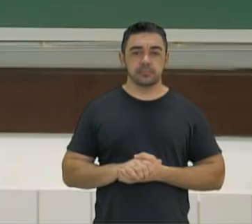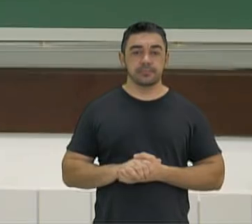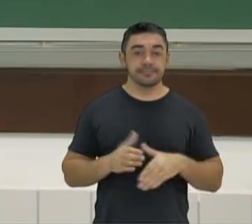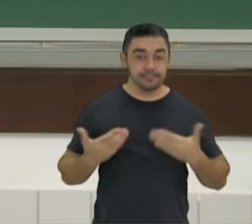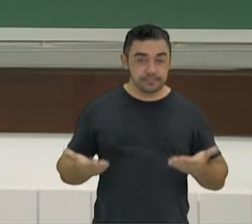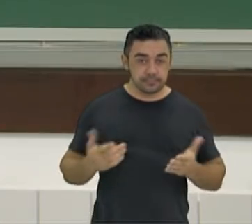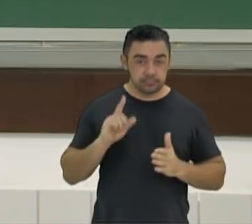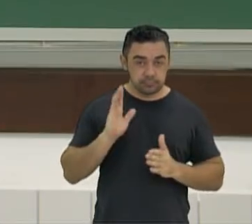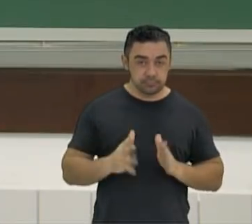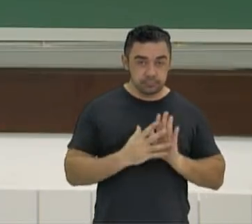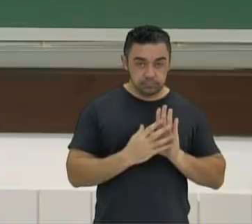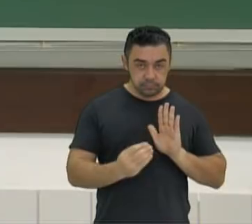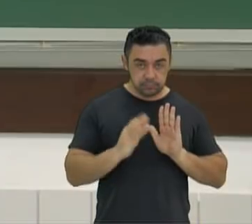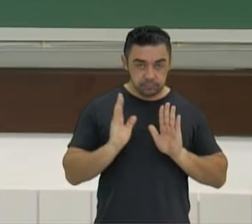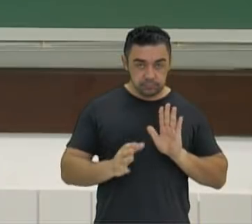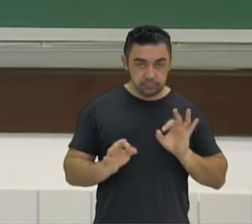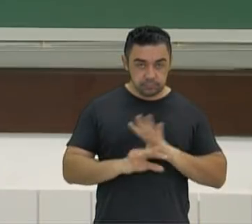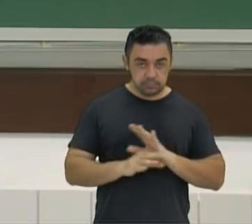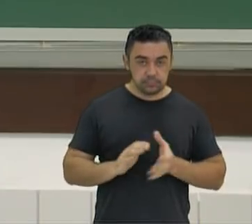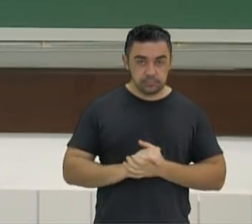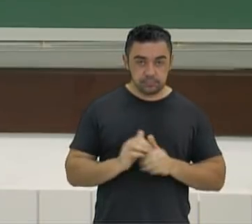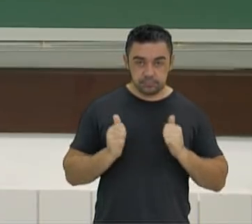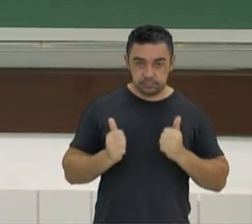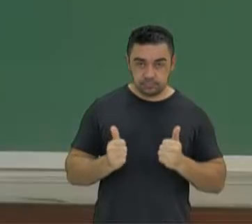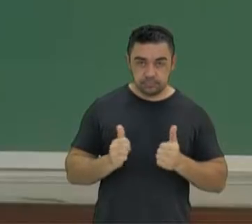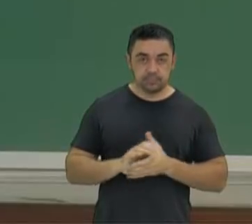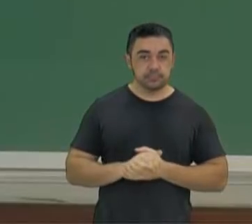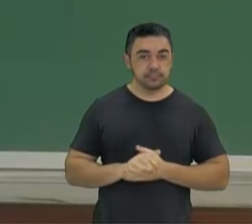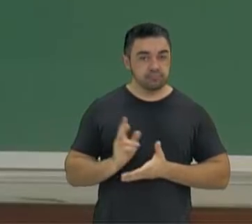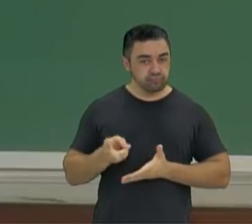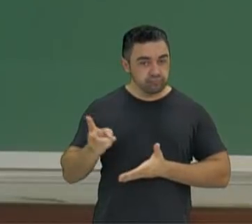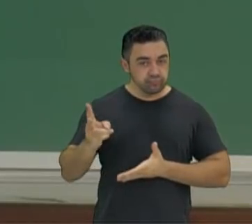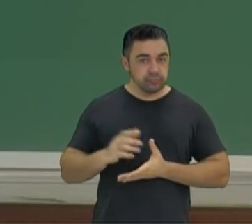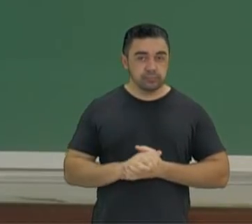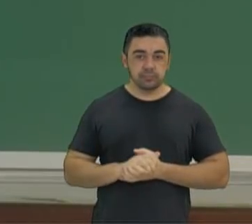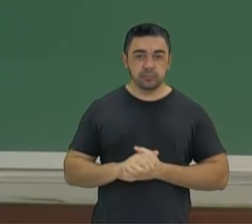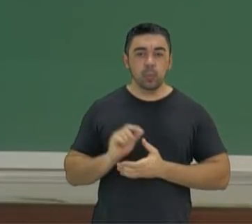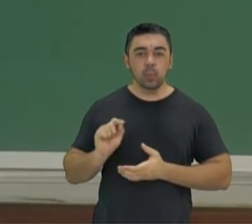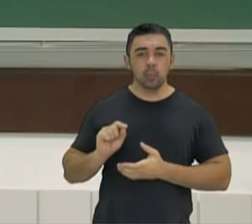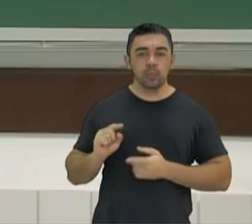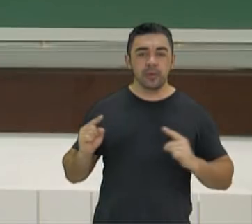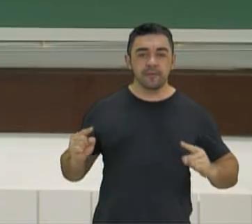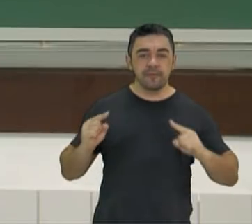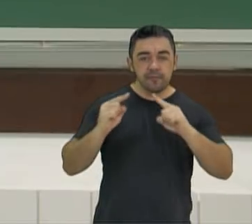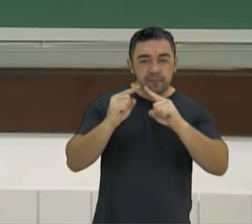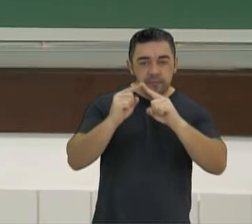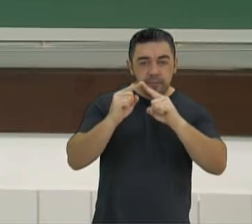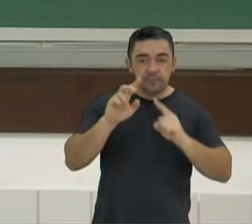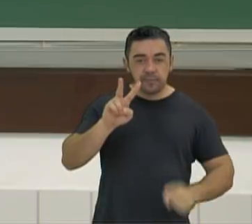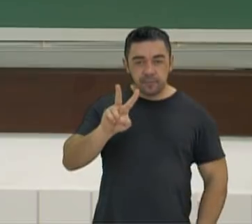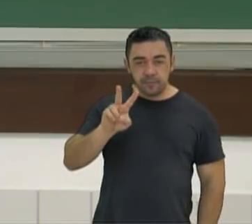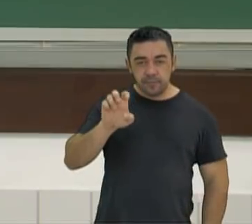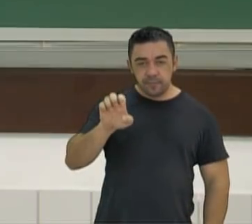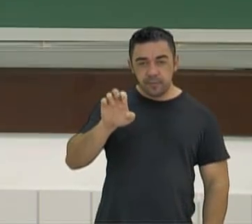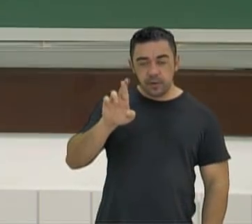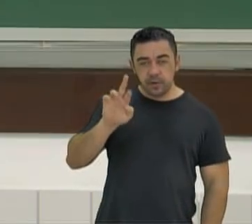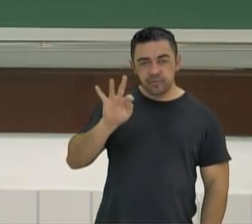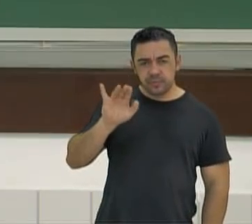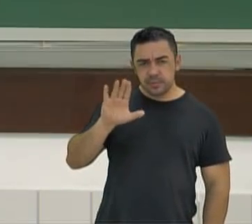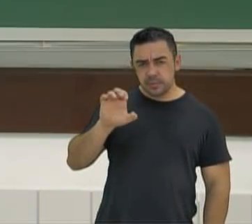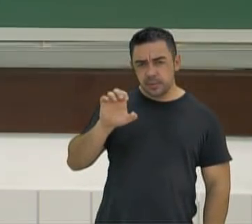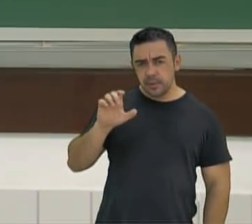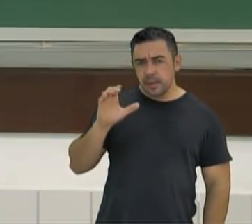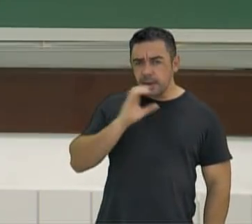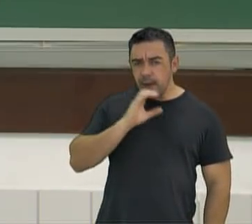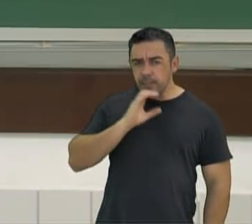E aí, copiaram? Beleza, então vamos lá. Continuando, vértice é o ponto de encontro. A professora está indo um pouquinho